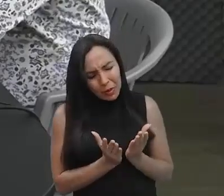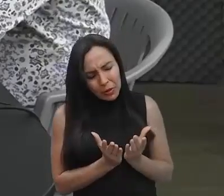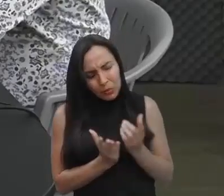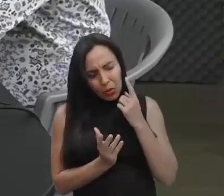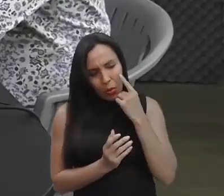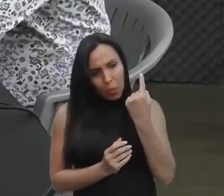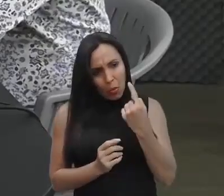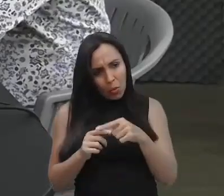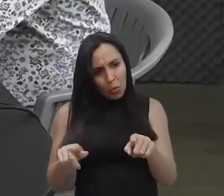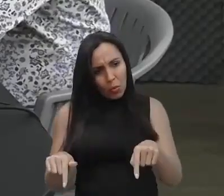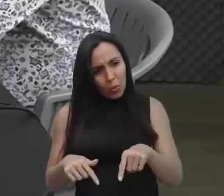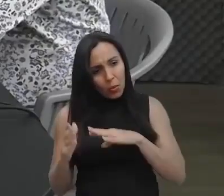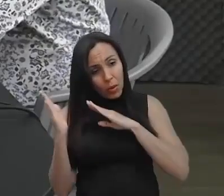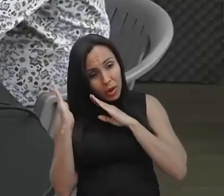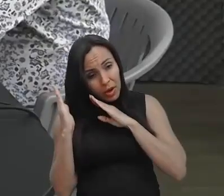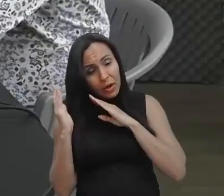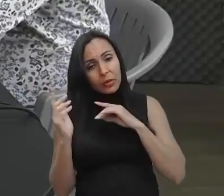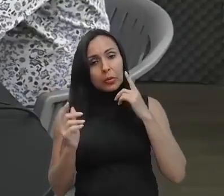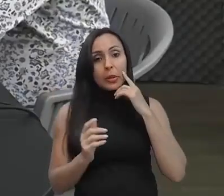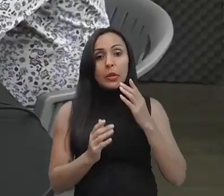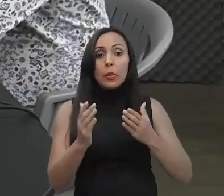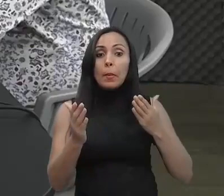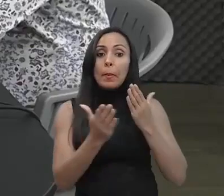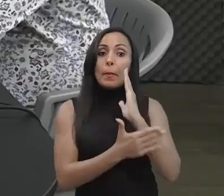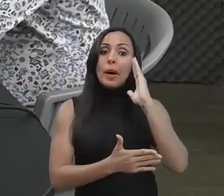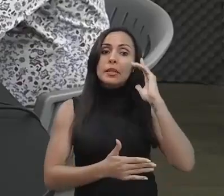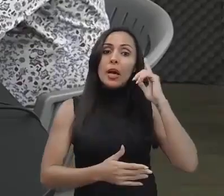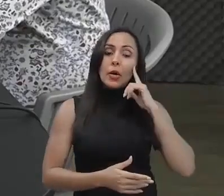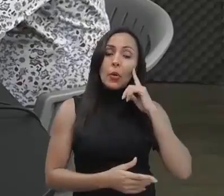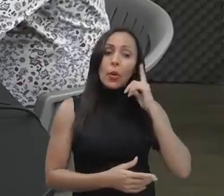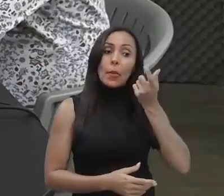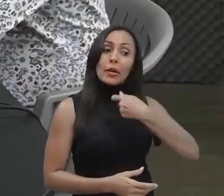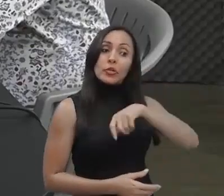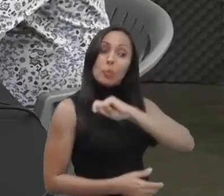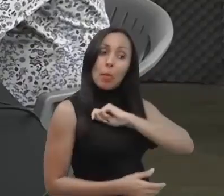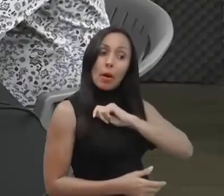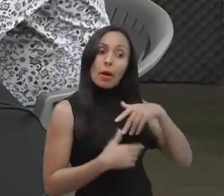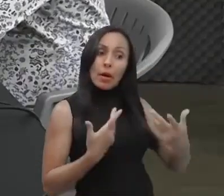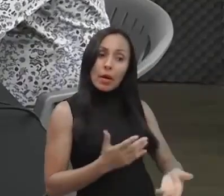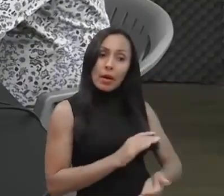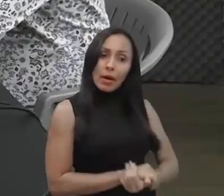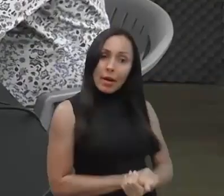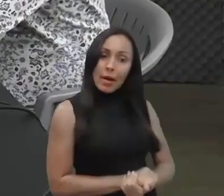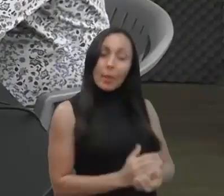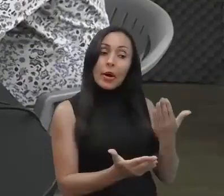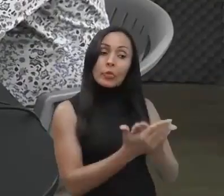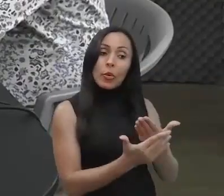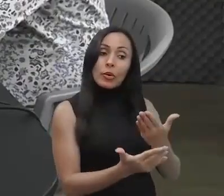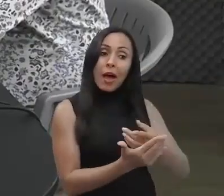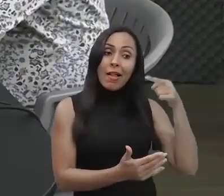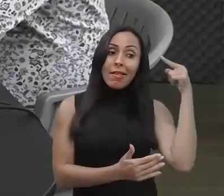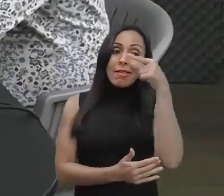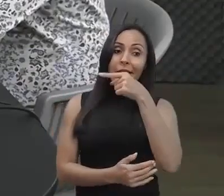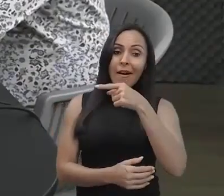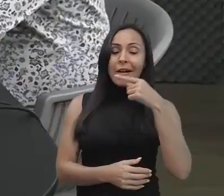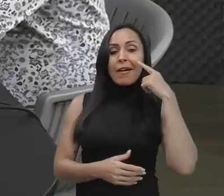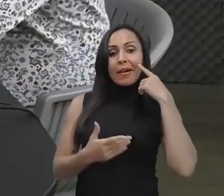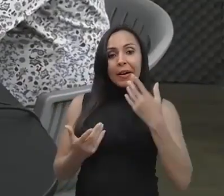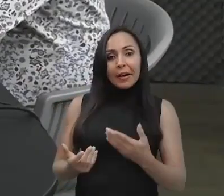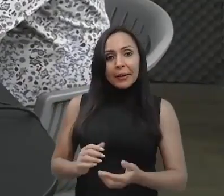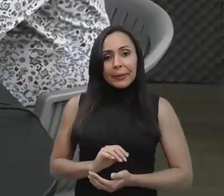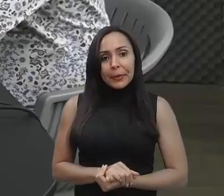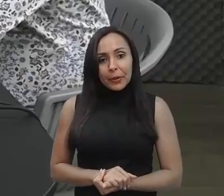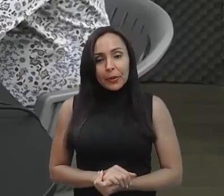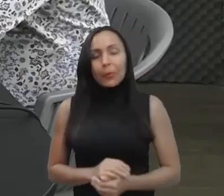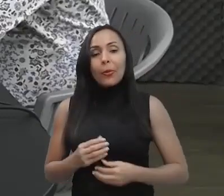bonita e os meninos passaram para estudar na Espanha foram paraa Espanha fazer intercâmbio aí veja né o quanto a educação